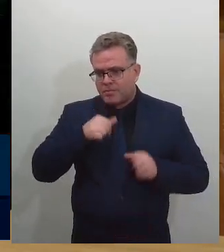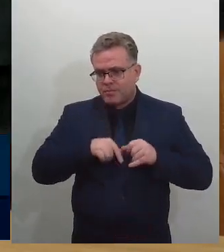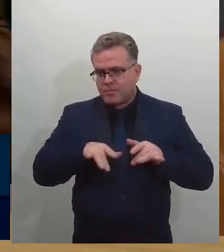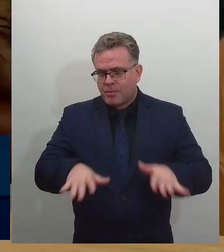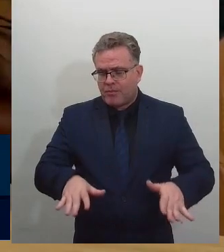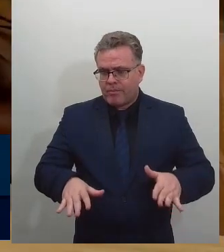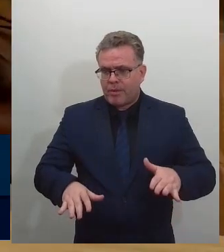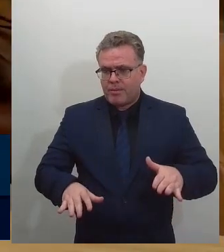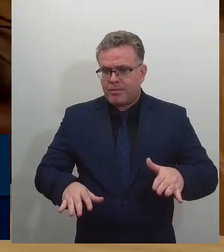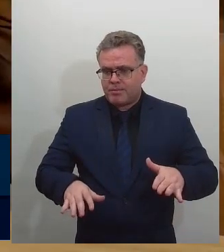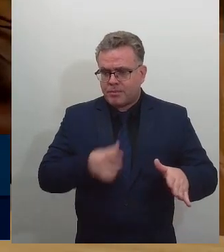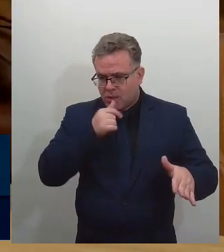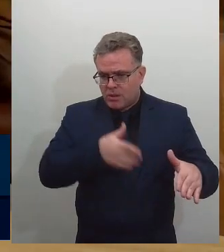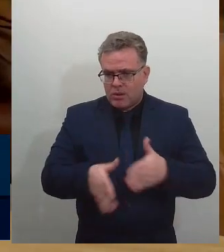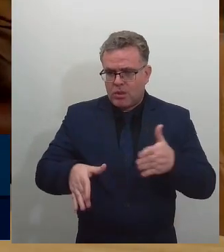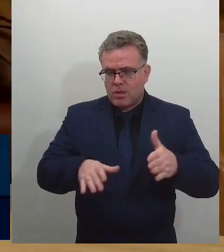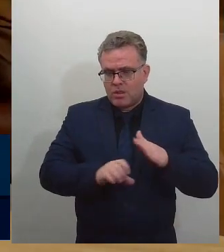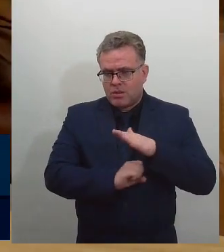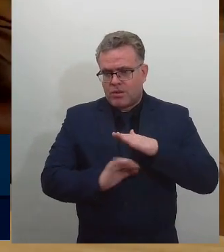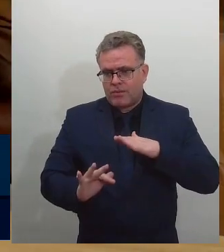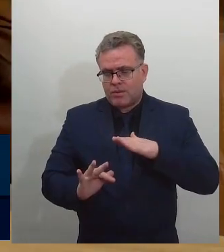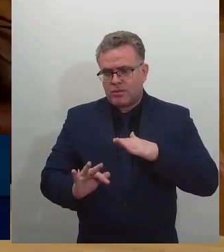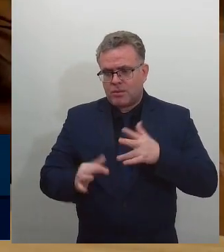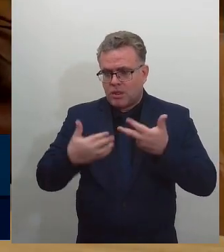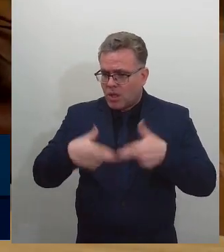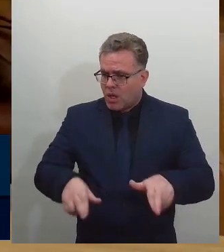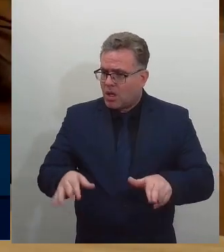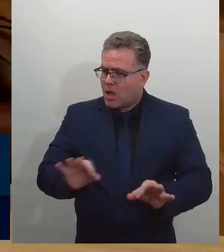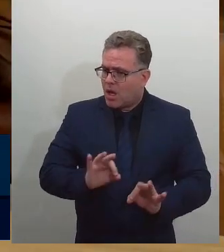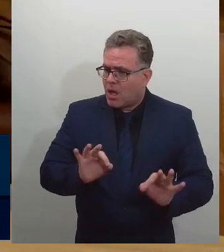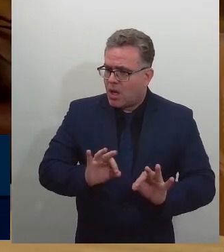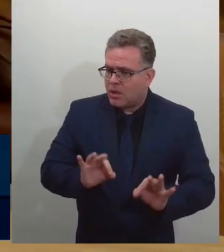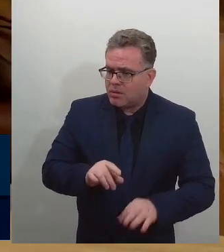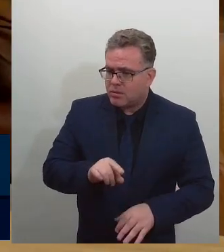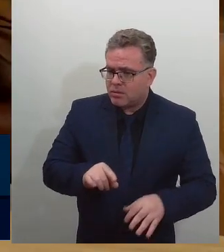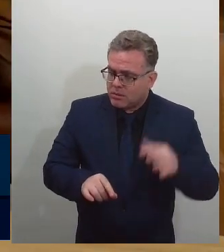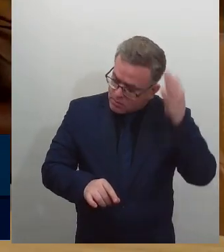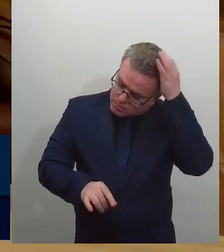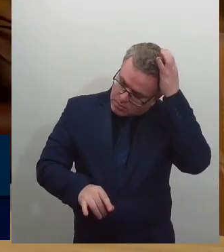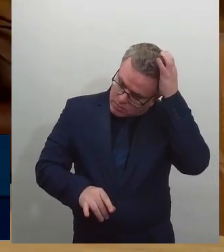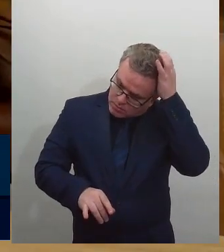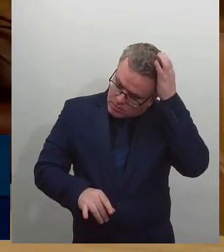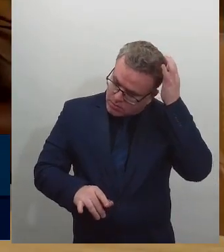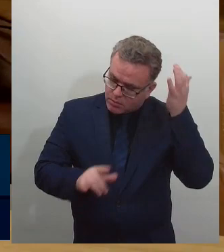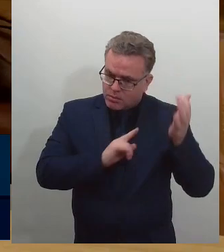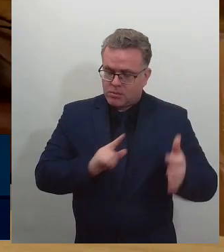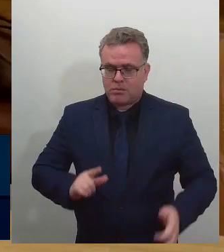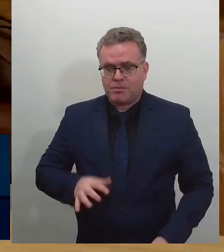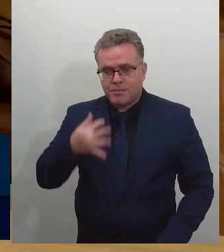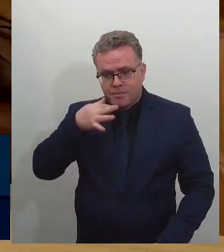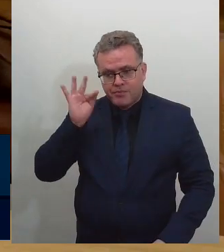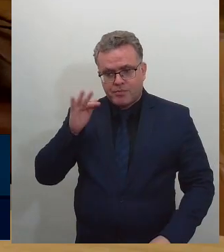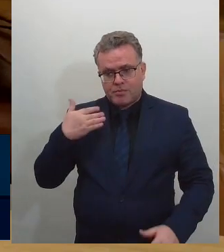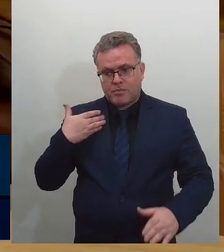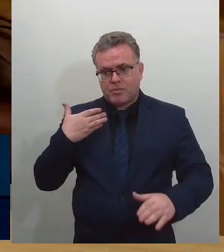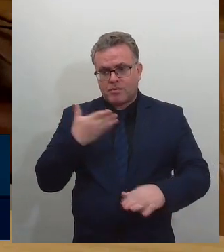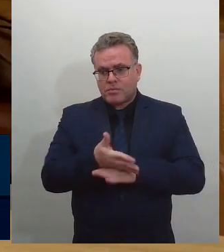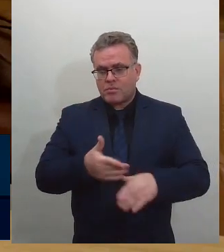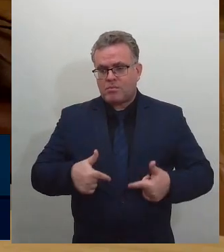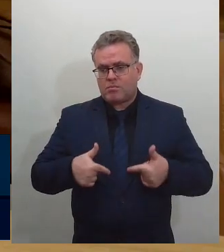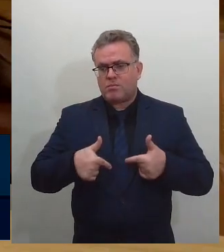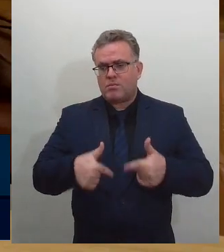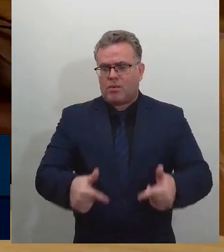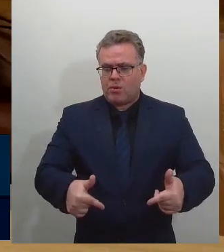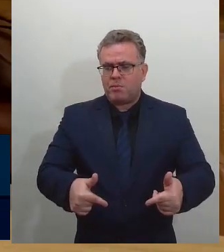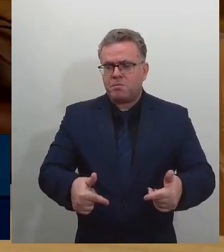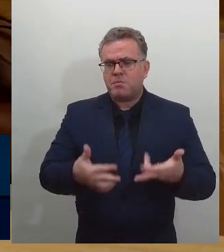ninguém nunca resolveu essa problemática. Espero que o governador Fábio vá para cima desse problema, que ele